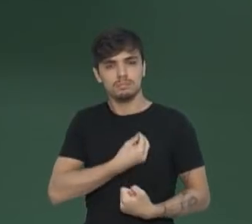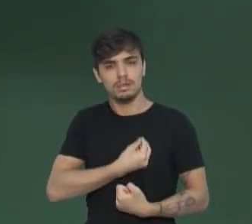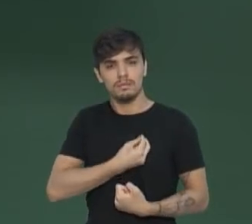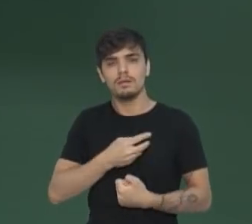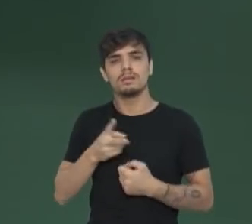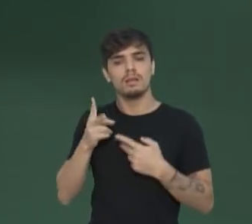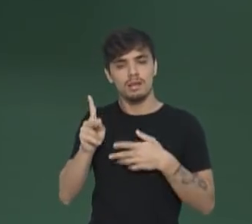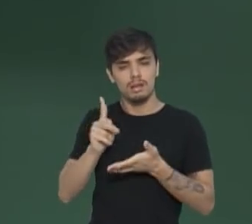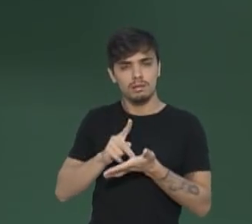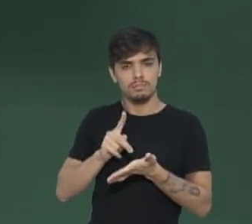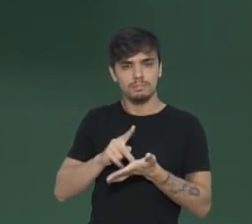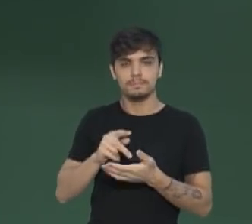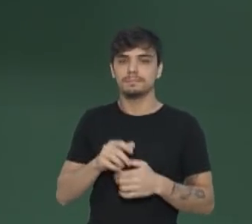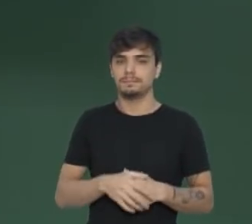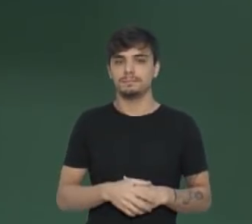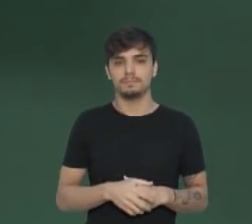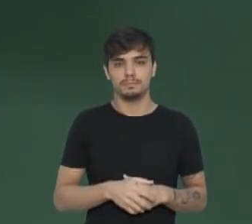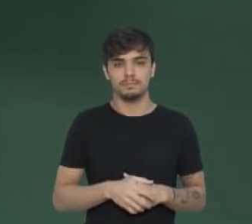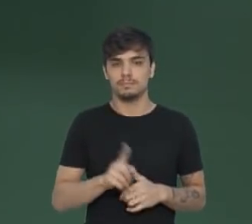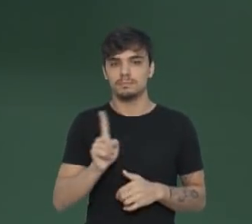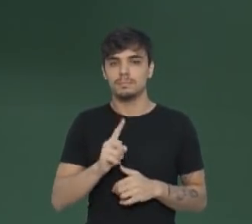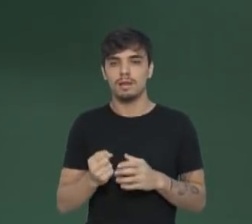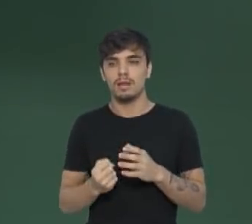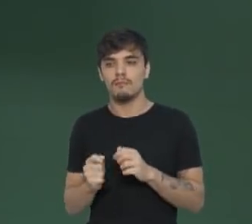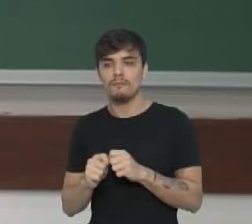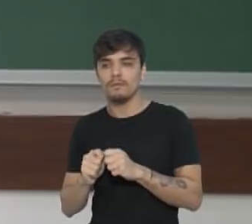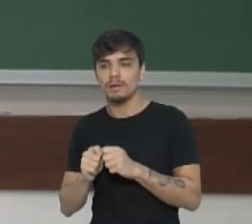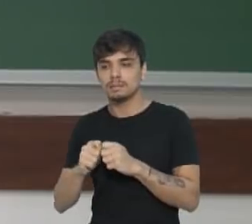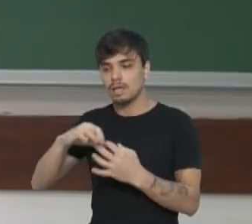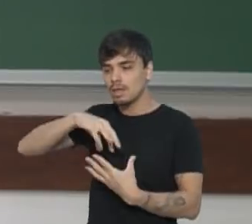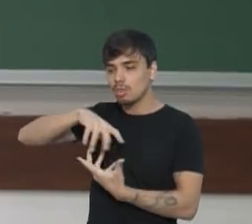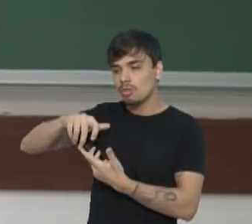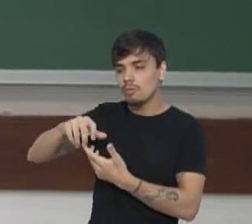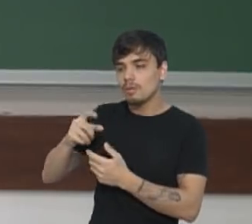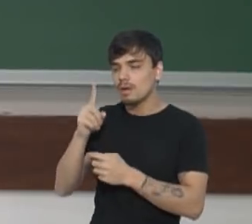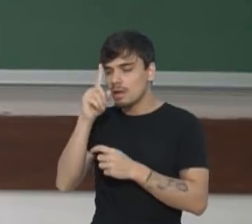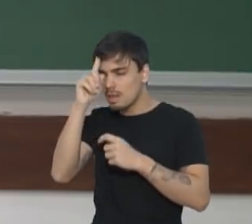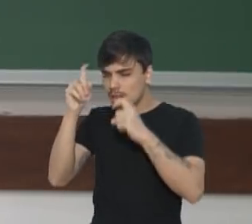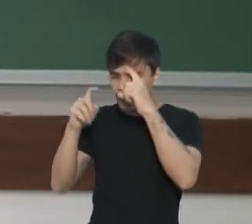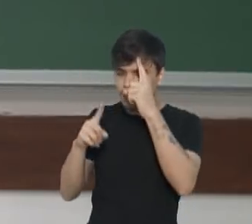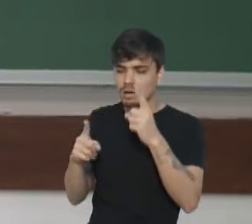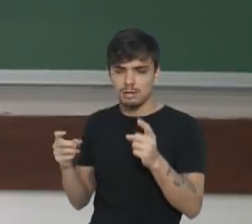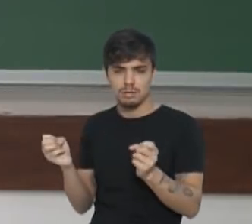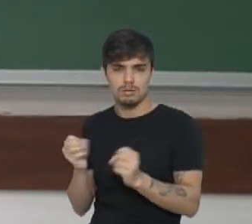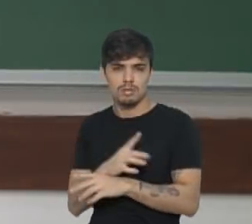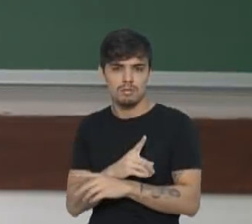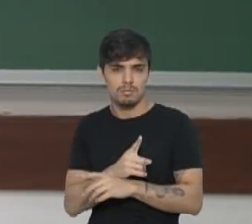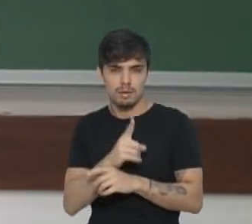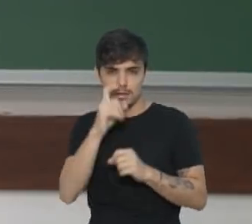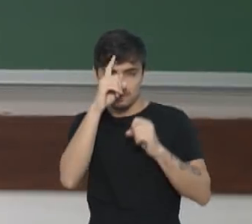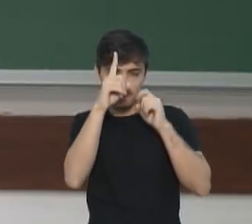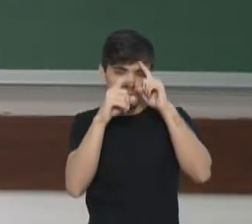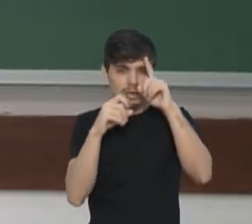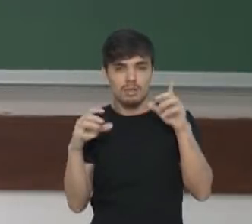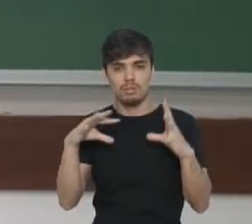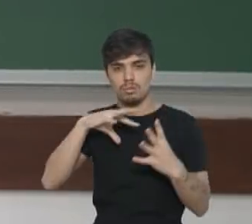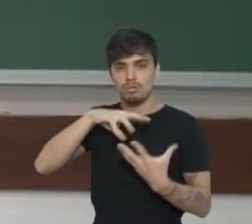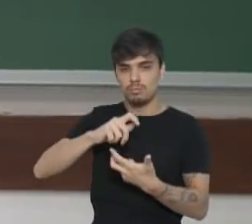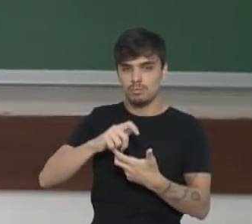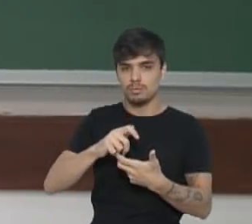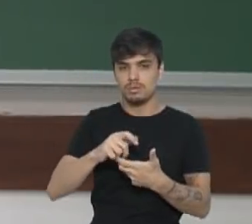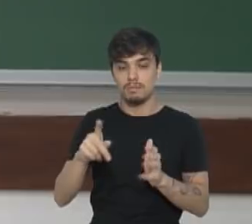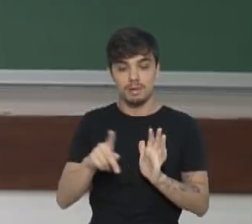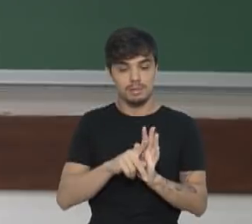ela realmente é. Né? Não criar mundos ideais para viver, não querer viver a ideia do mundo, mas querer viver